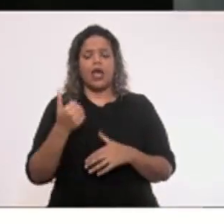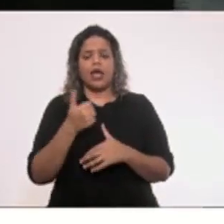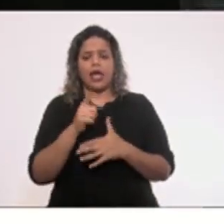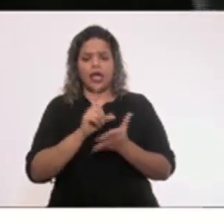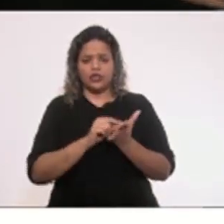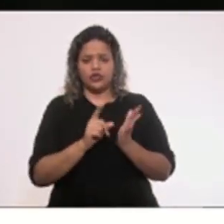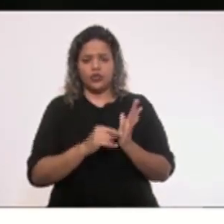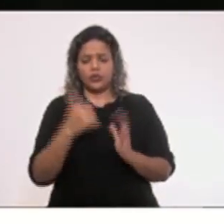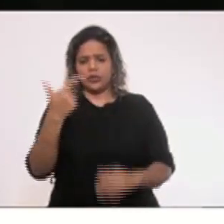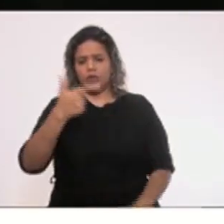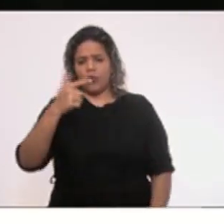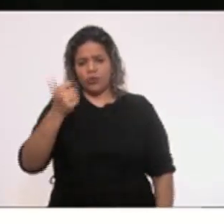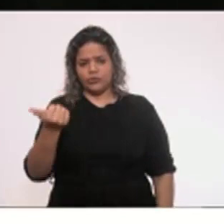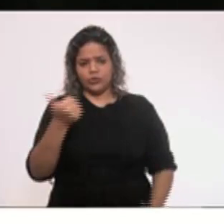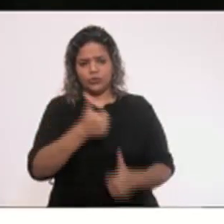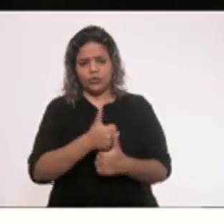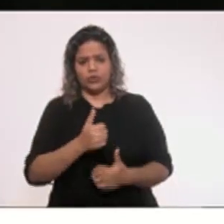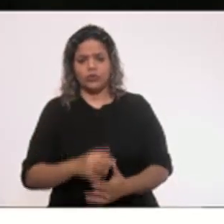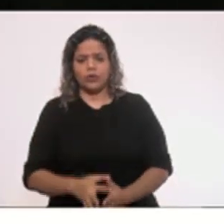2º.